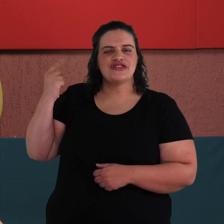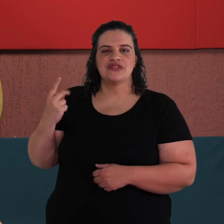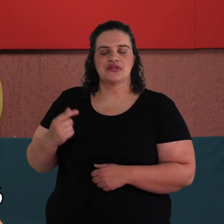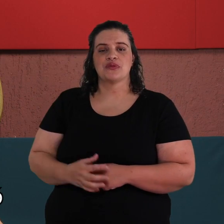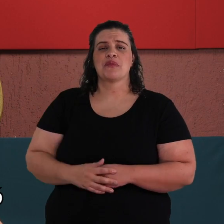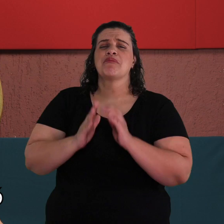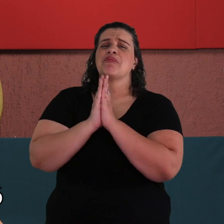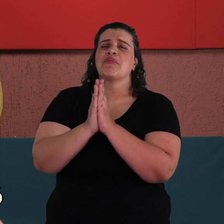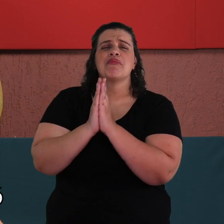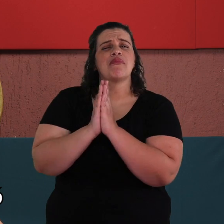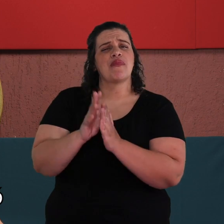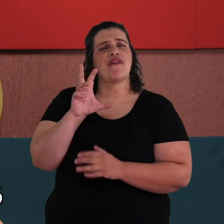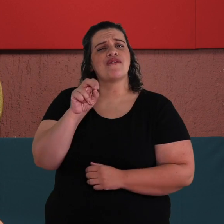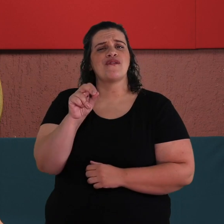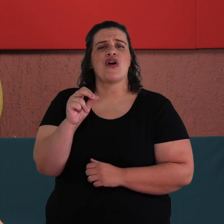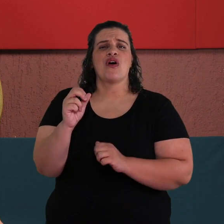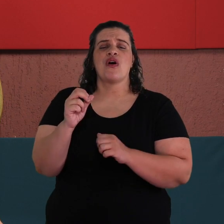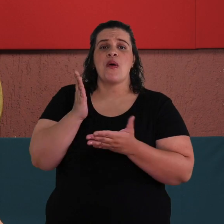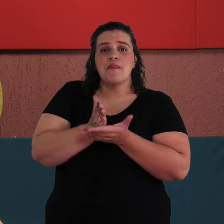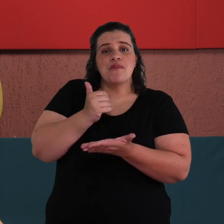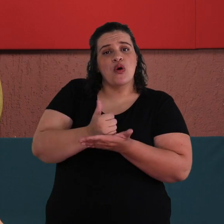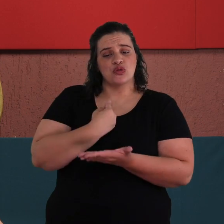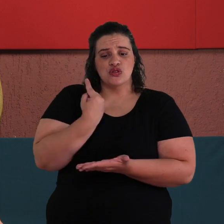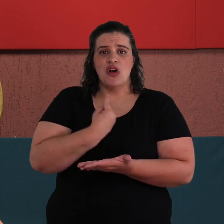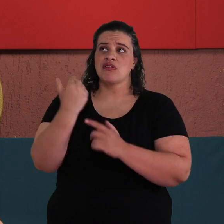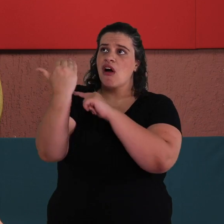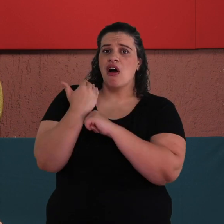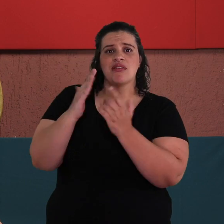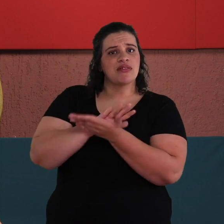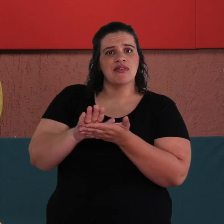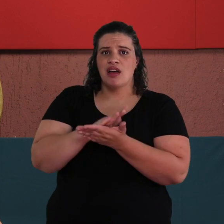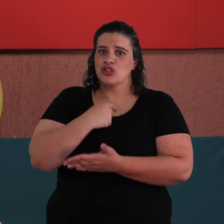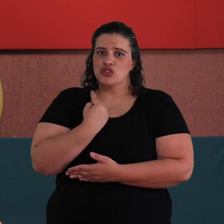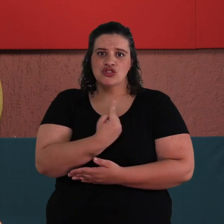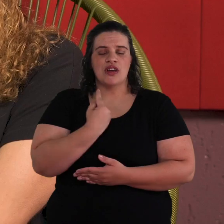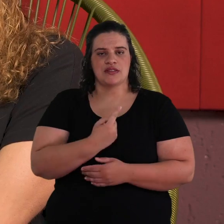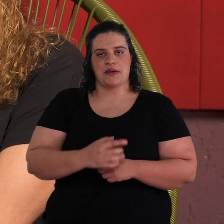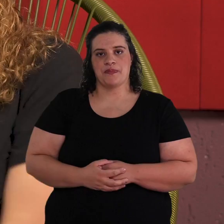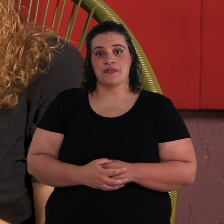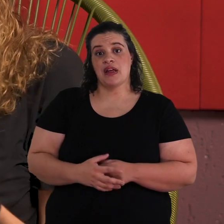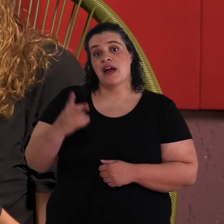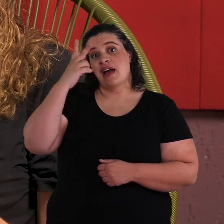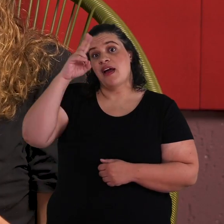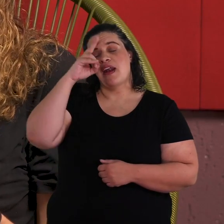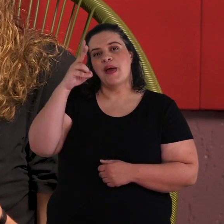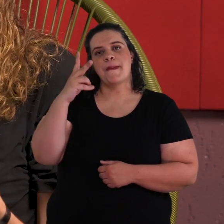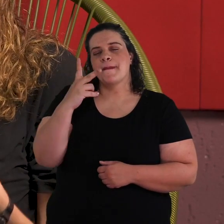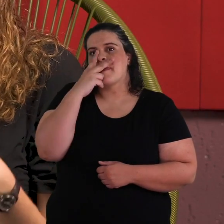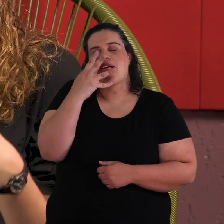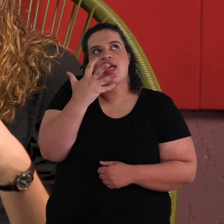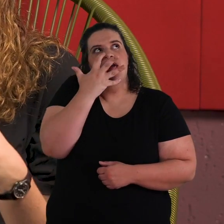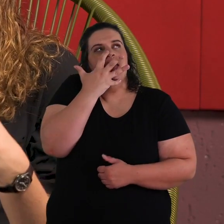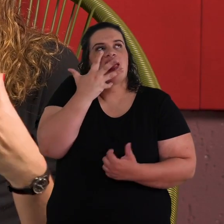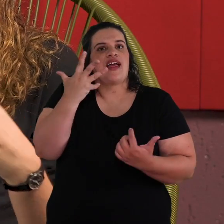antigas é eu implorando para minha avó para eu poder fazer um bolo sozinha, sem ninguém me ajudar na cozinha dela. E eu lembro que eu achava